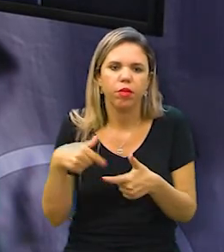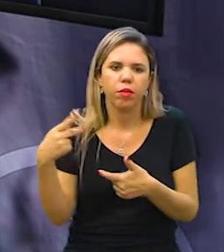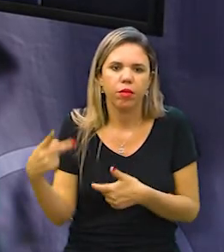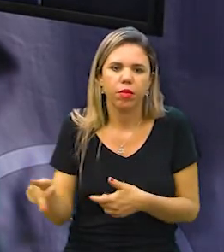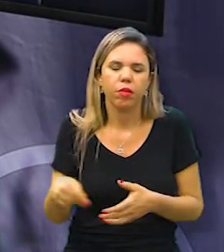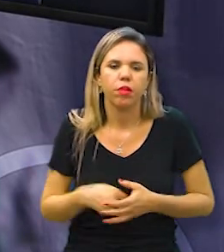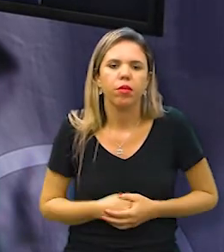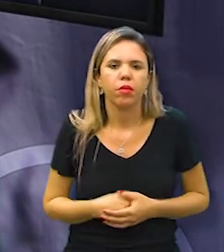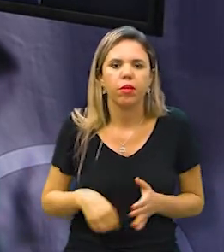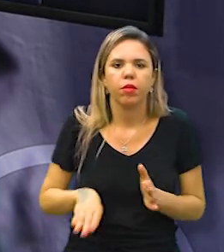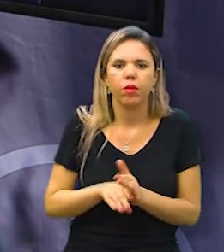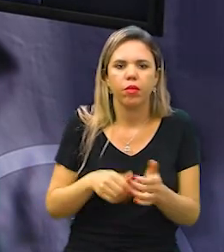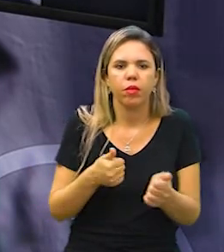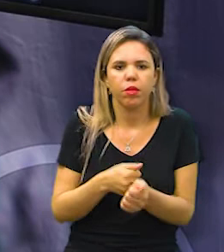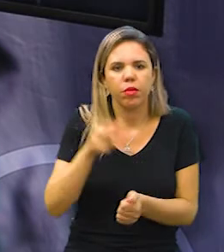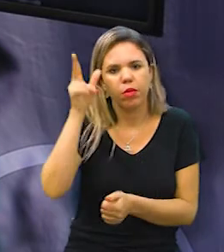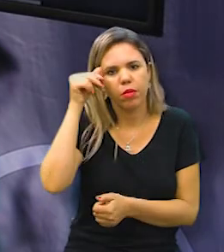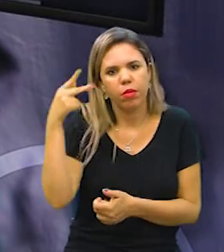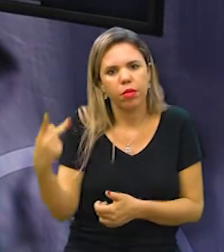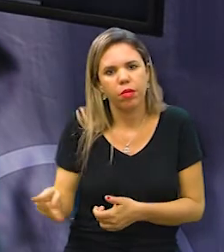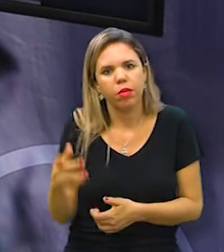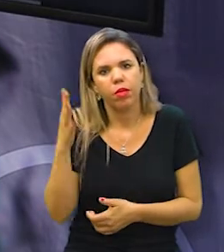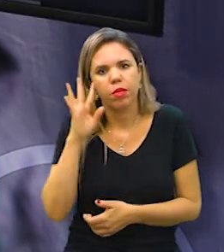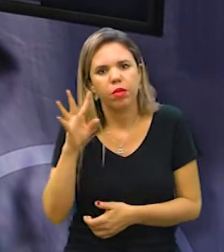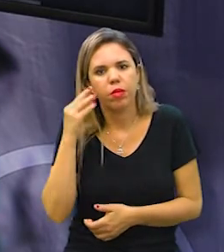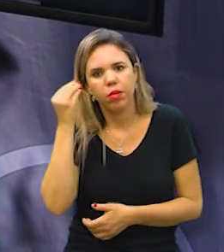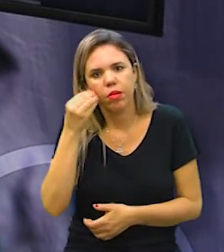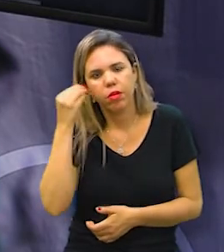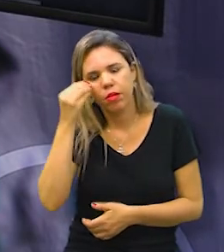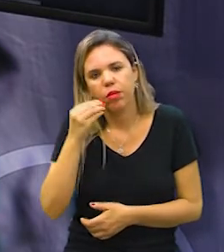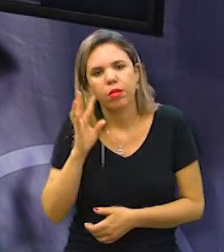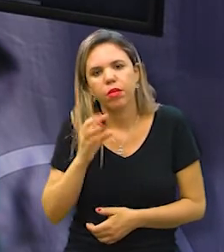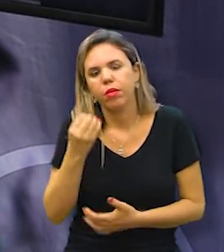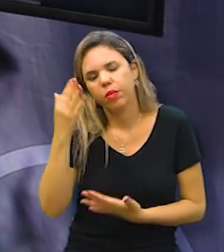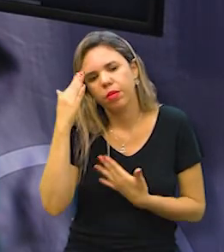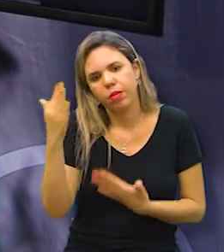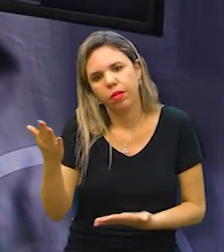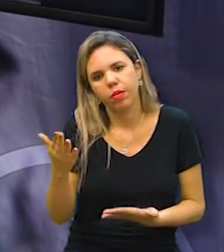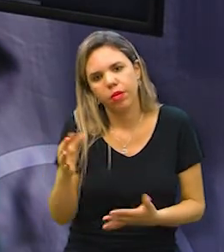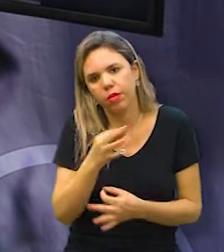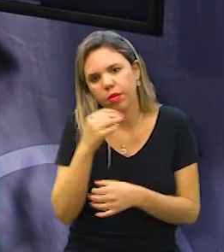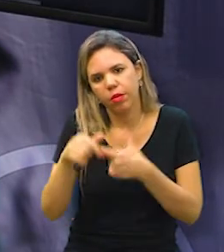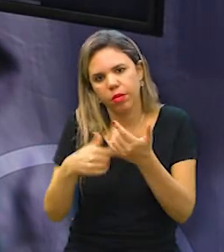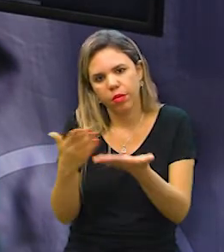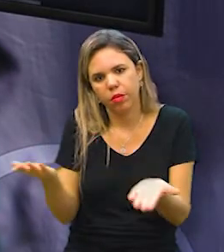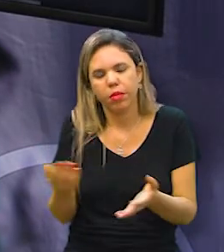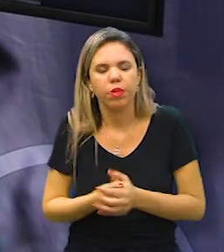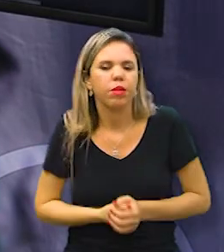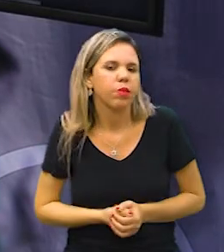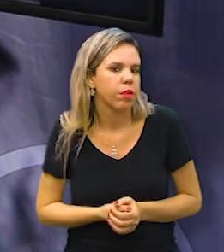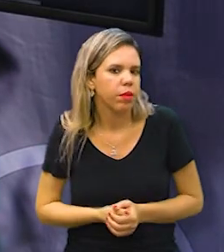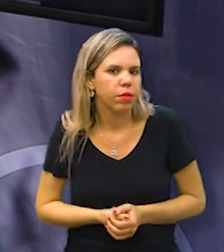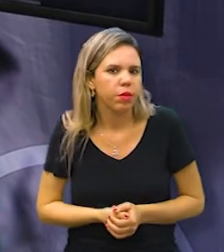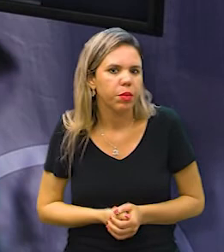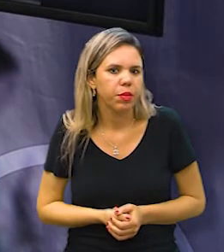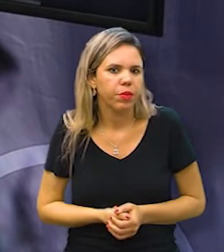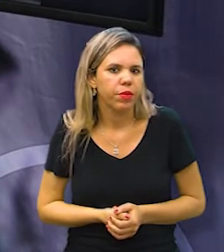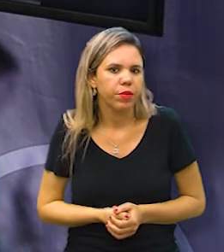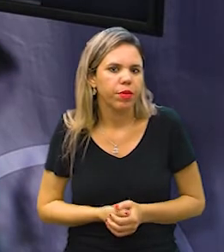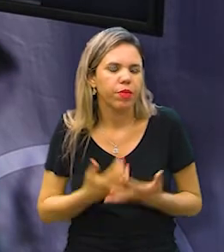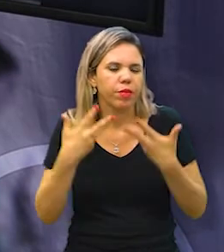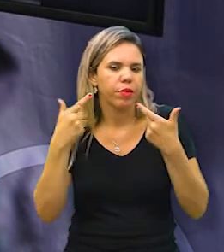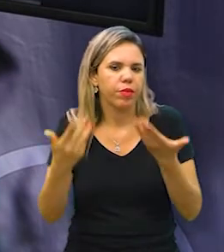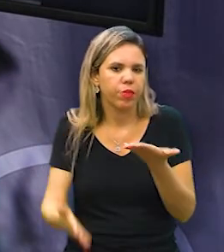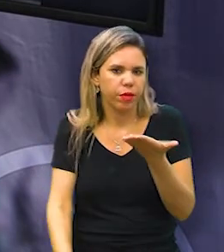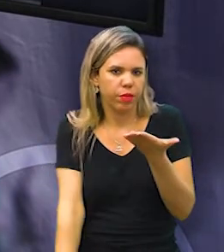trabalho, chegar perto dos cavalos. Acho que vai ser uma experiência muito legal. Obrigada, viu? Um ótimo trabalho para vocês. Sim,